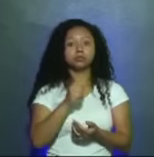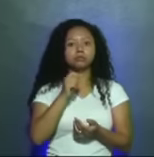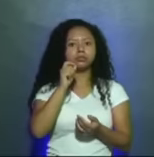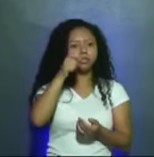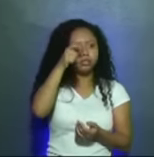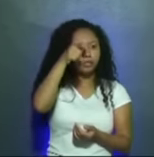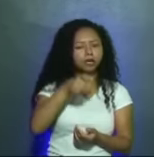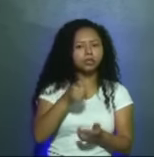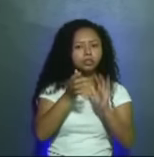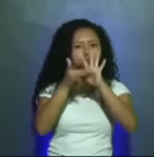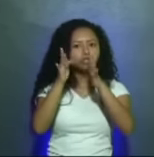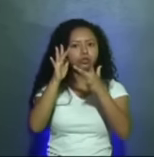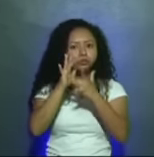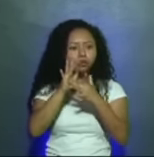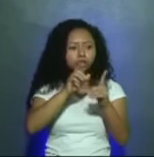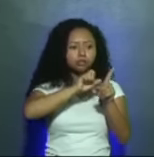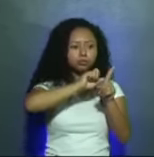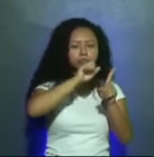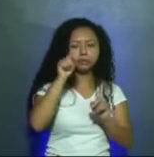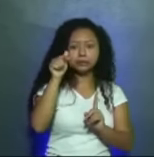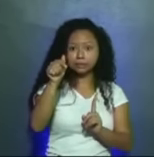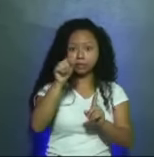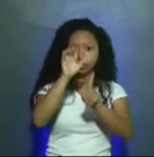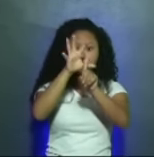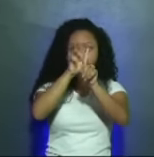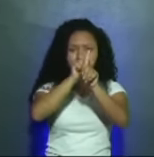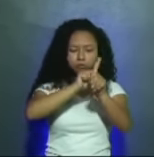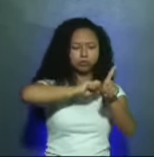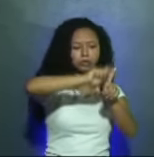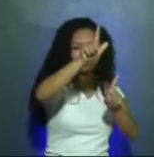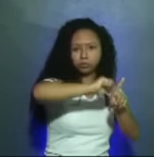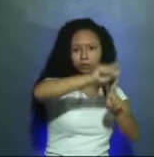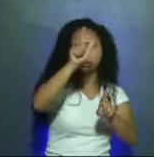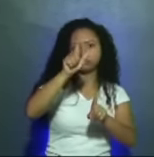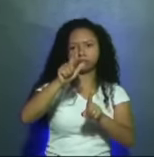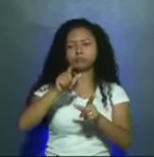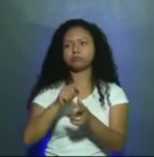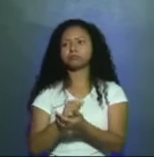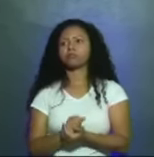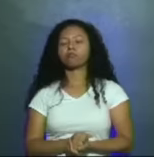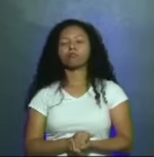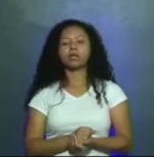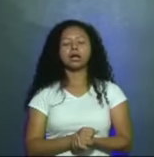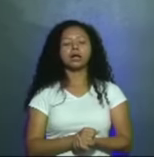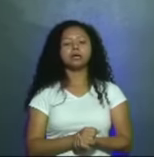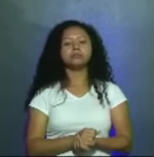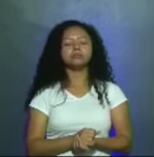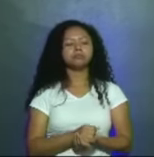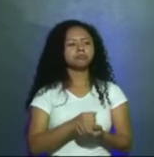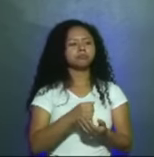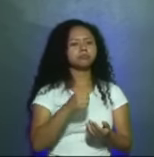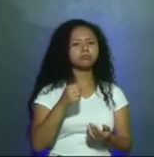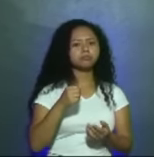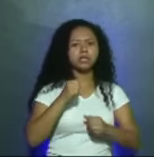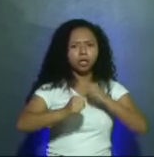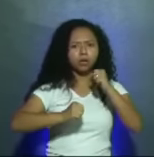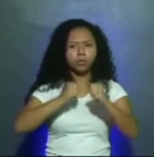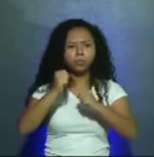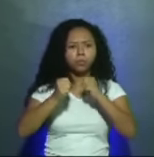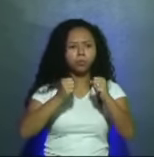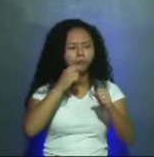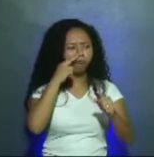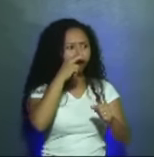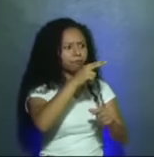tinham estado. Eles estavam lamentando e chorando. Quando ouviram que Jesus estava vivo e